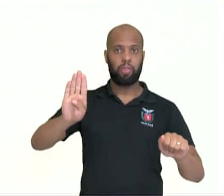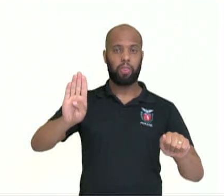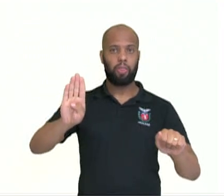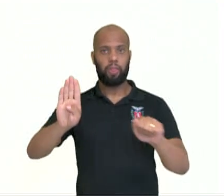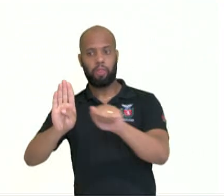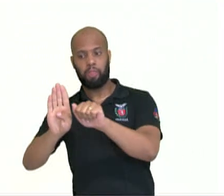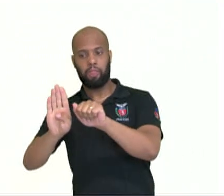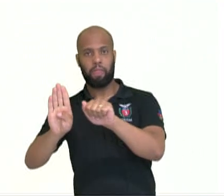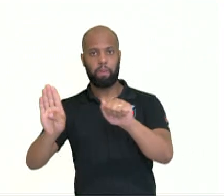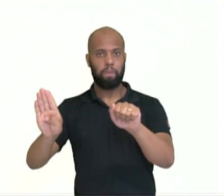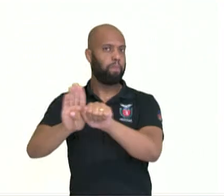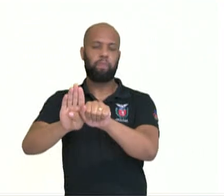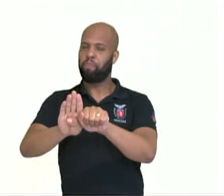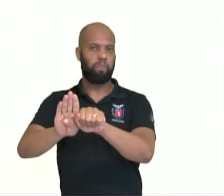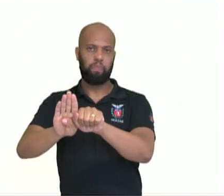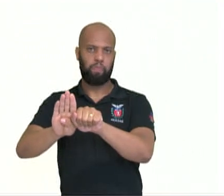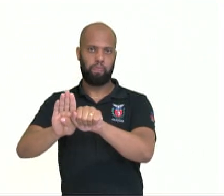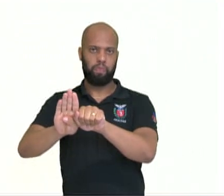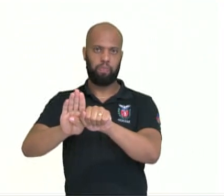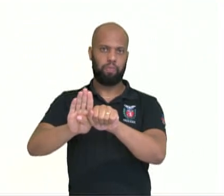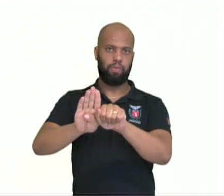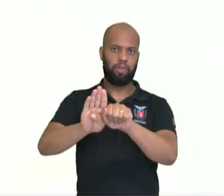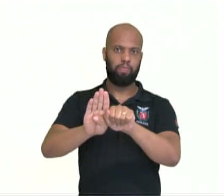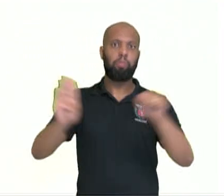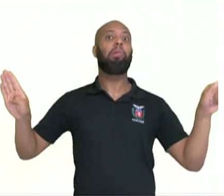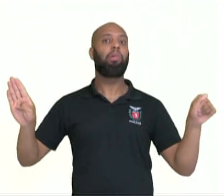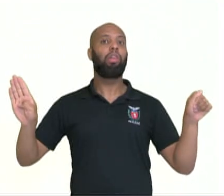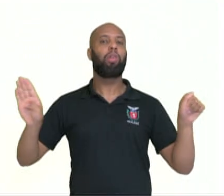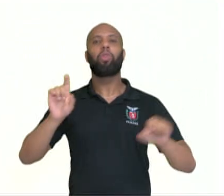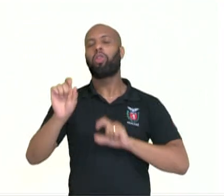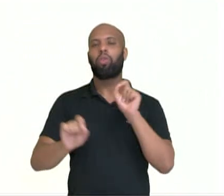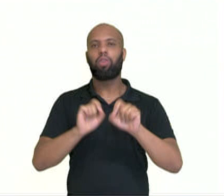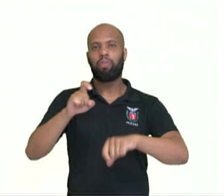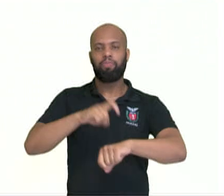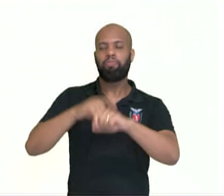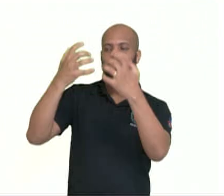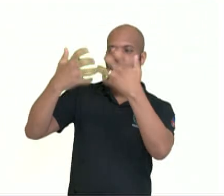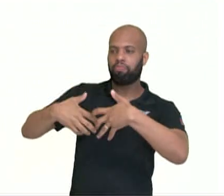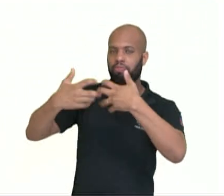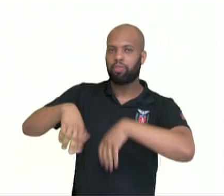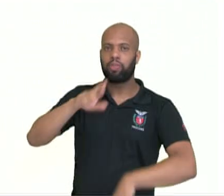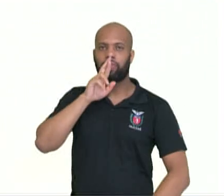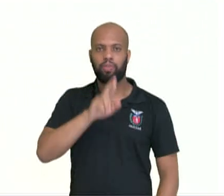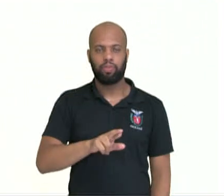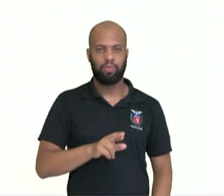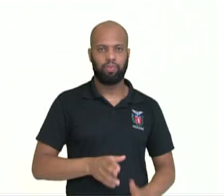B, repulsão entre A e B. Tempo para vocês responderem.